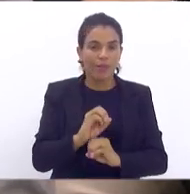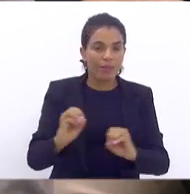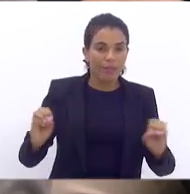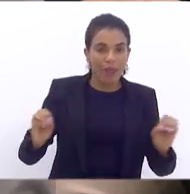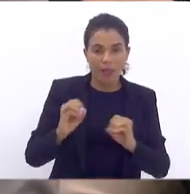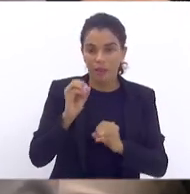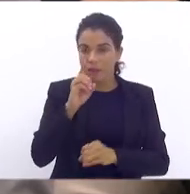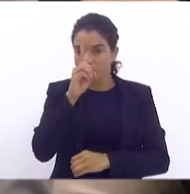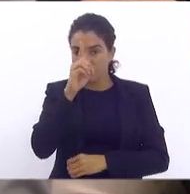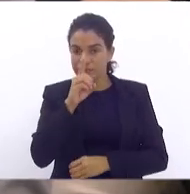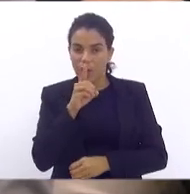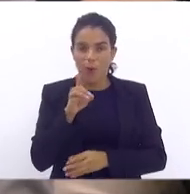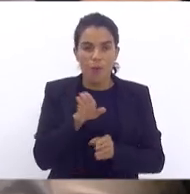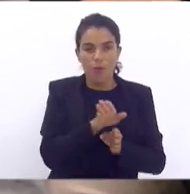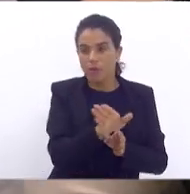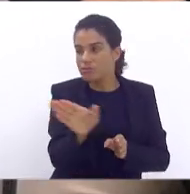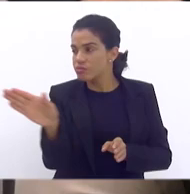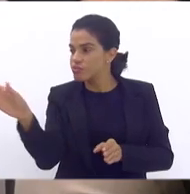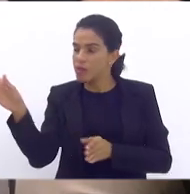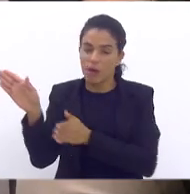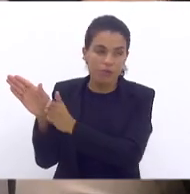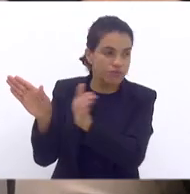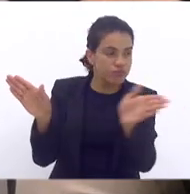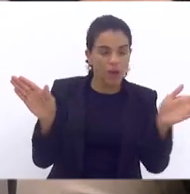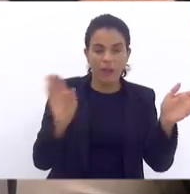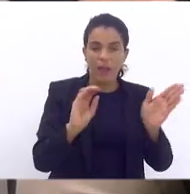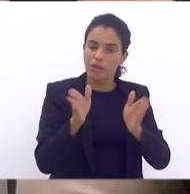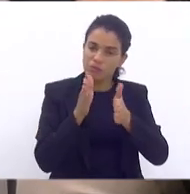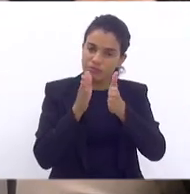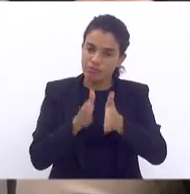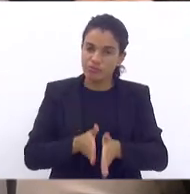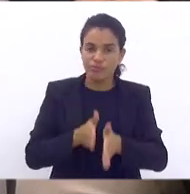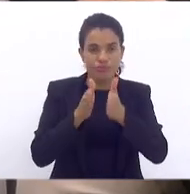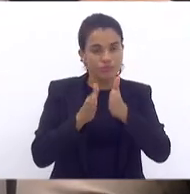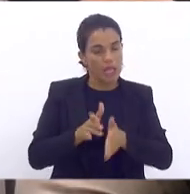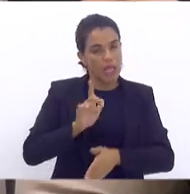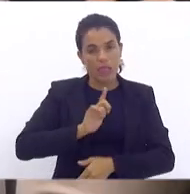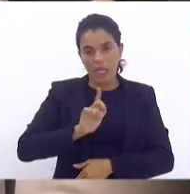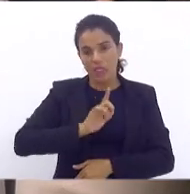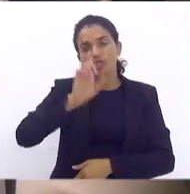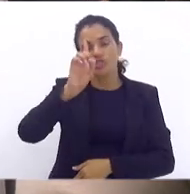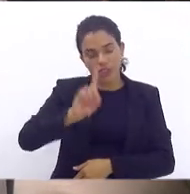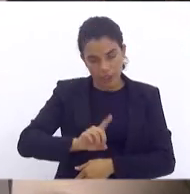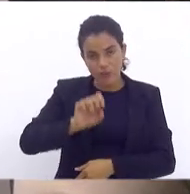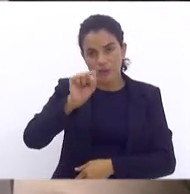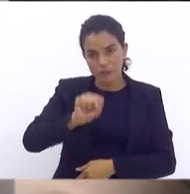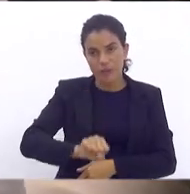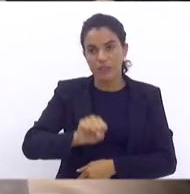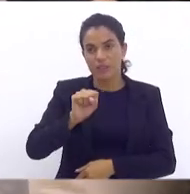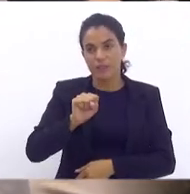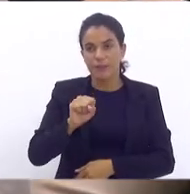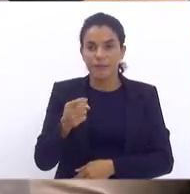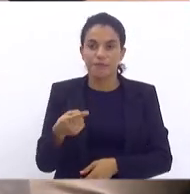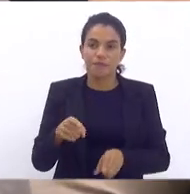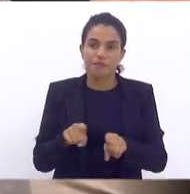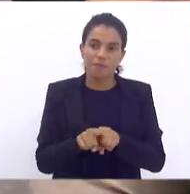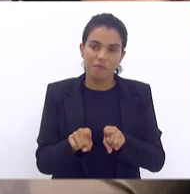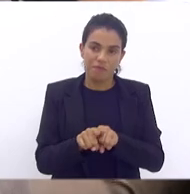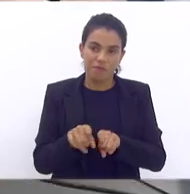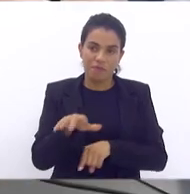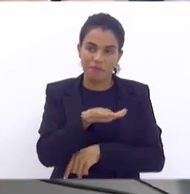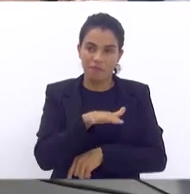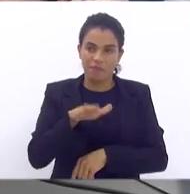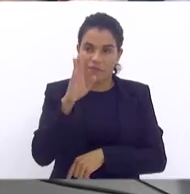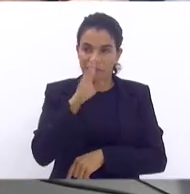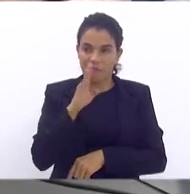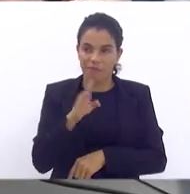deliberada de mudança de rumo, ele está exercendo o direito dele de passagem inocente e tem direito de passar, inclusive, no mar territorial brasileiro. O